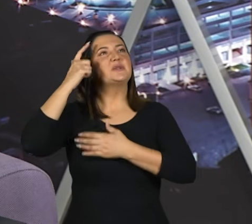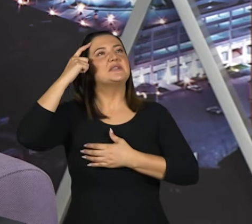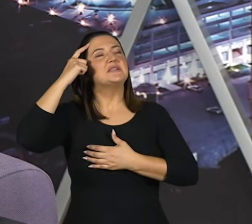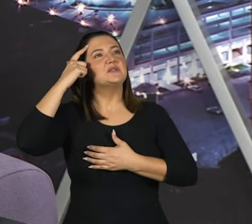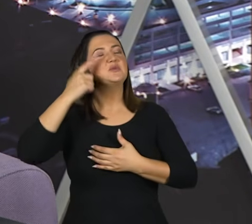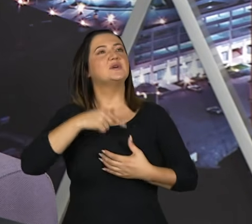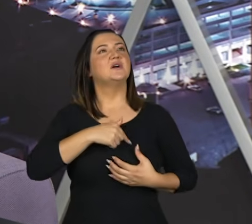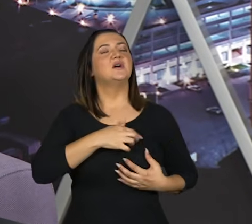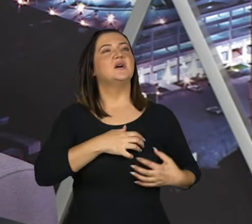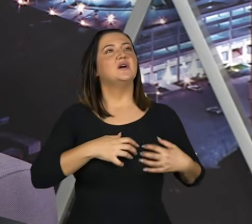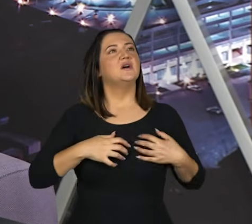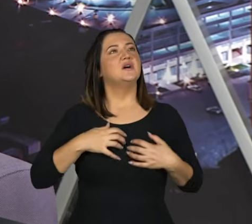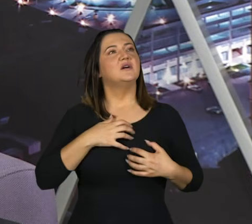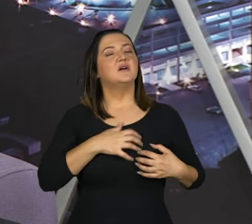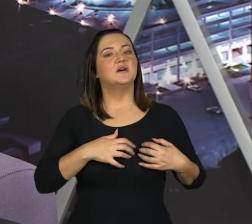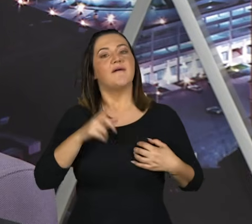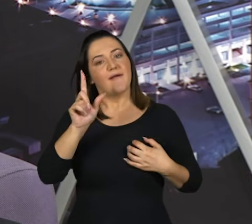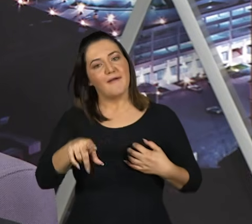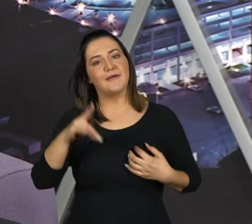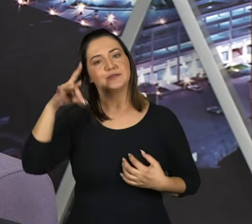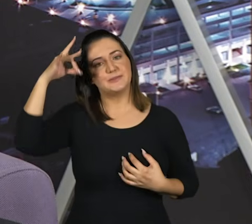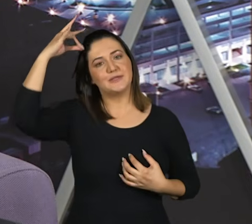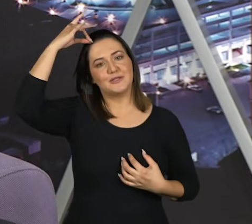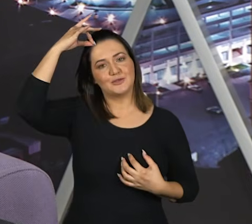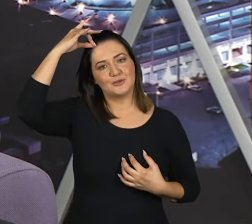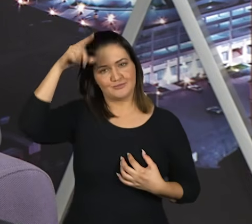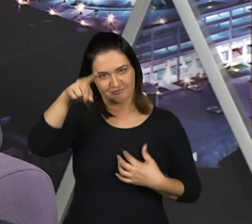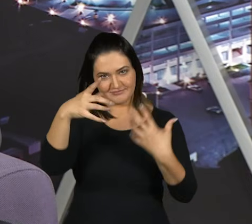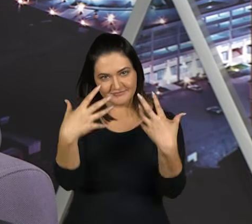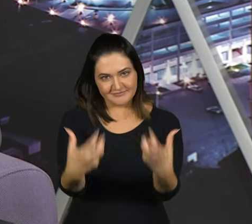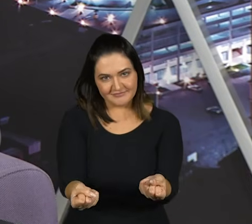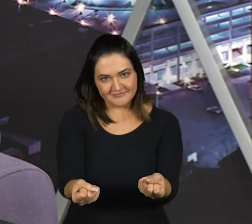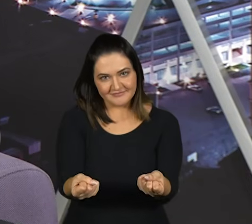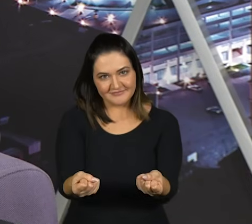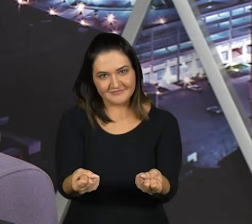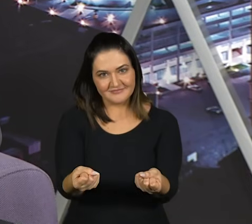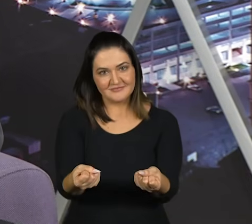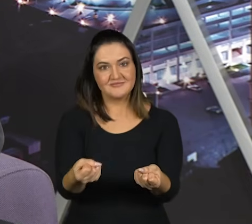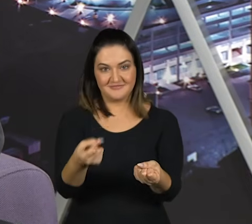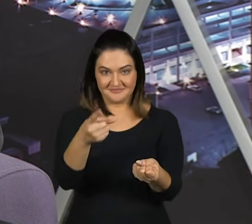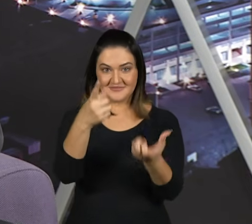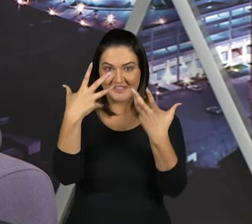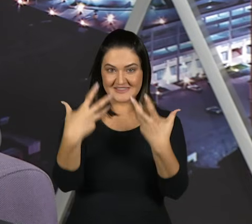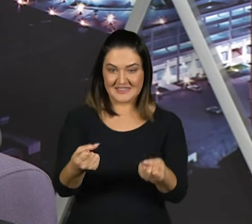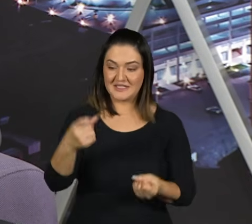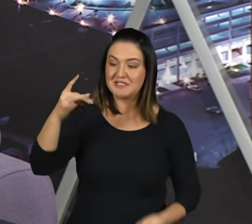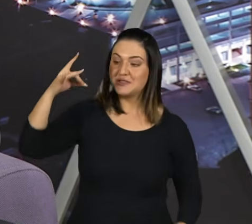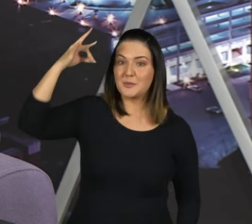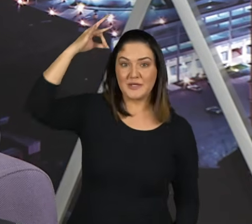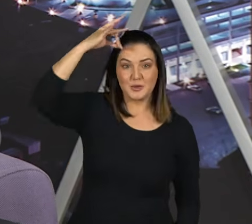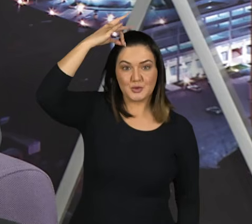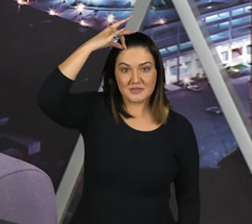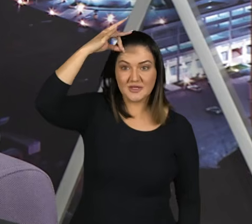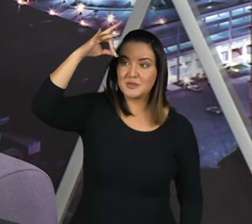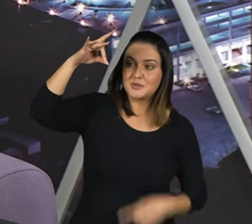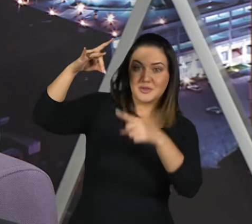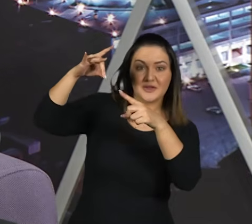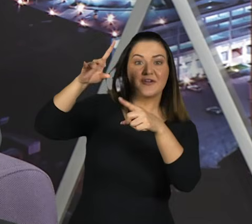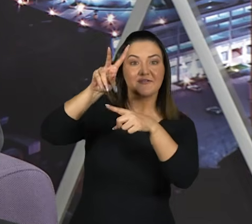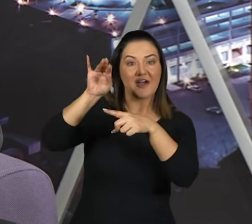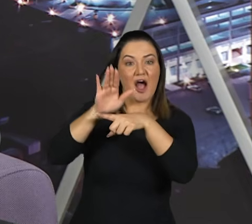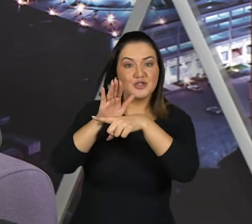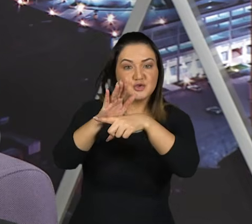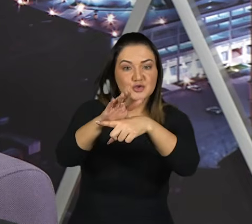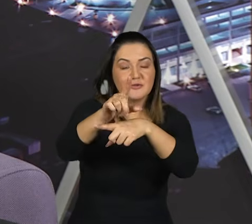seu coração. Você aceita o Espírito Santo como aquele que